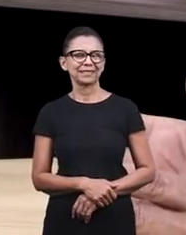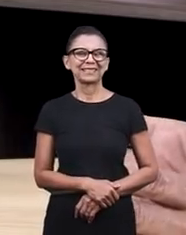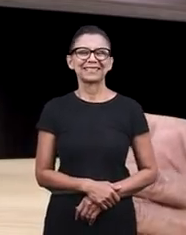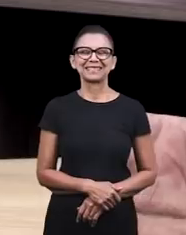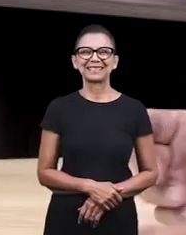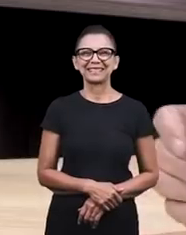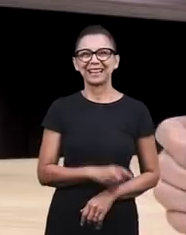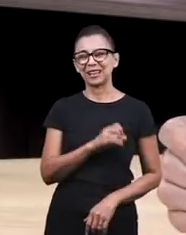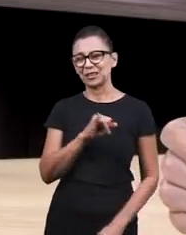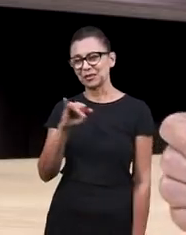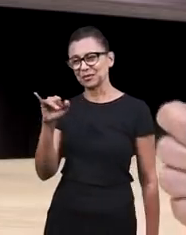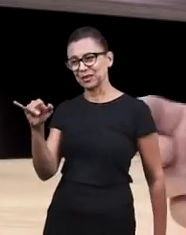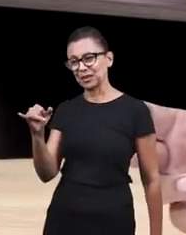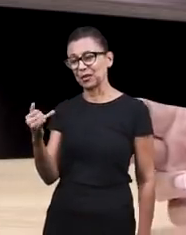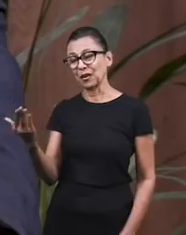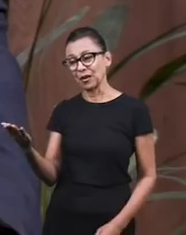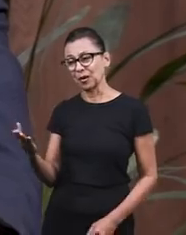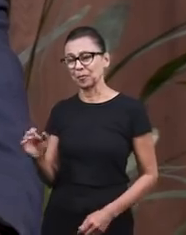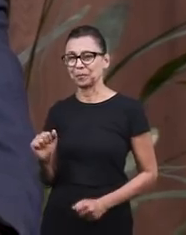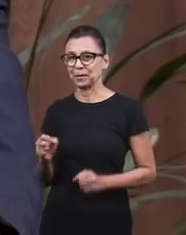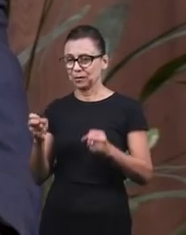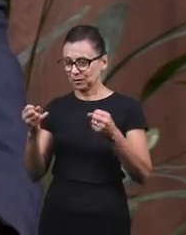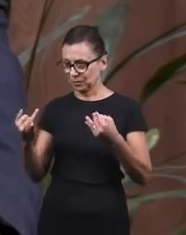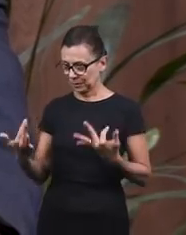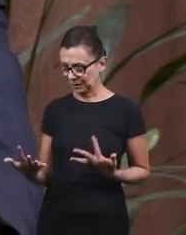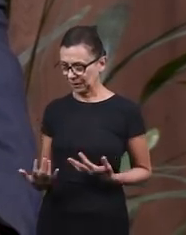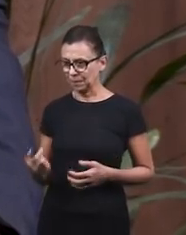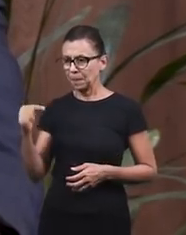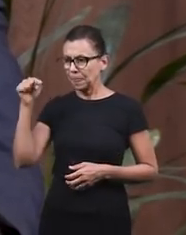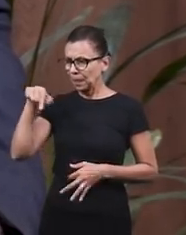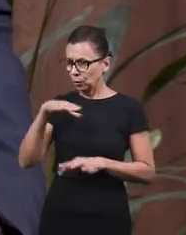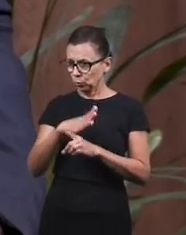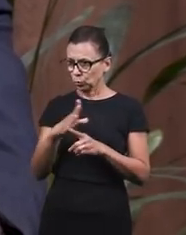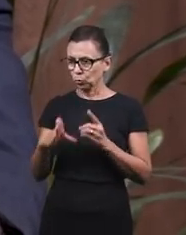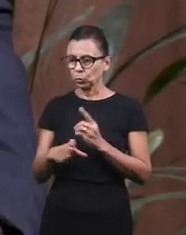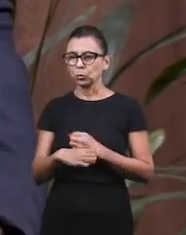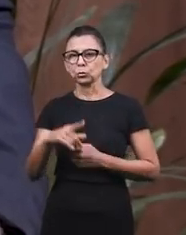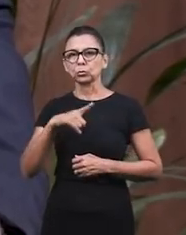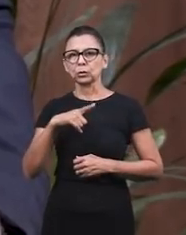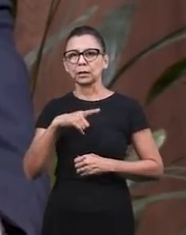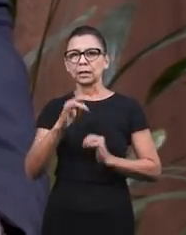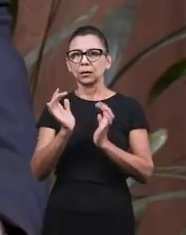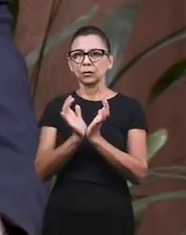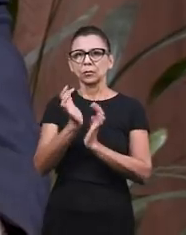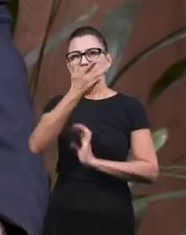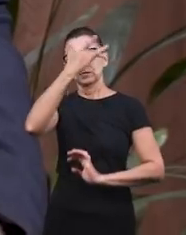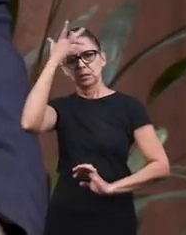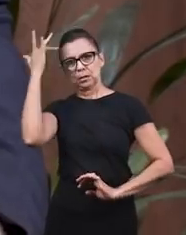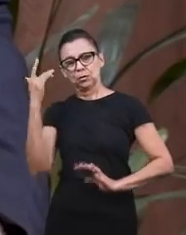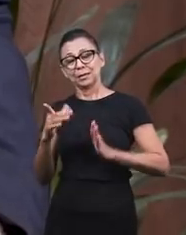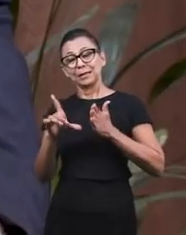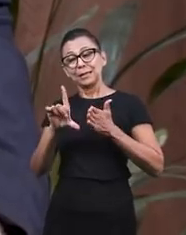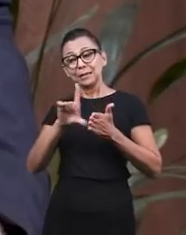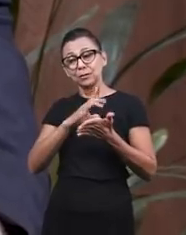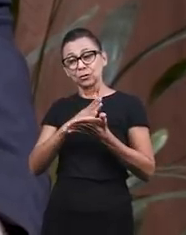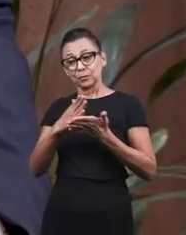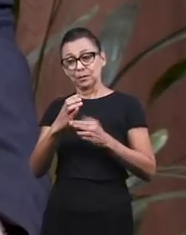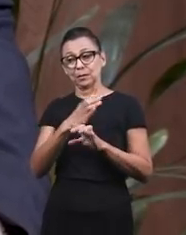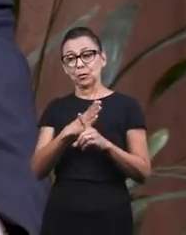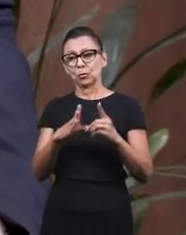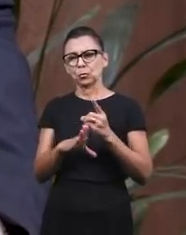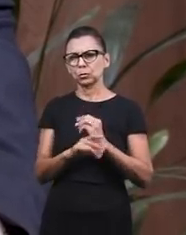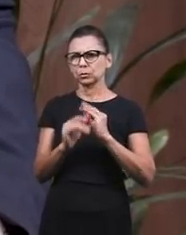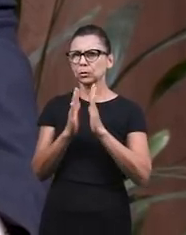E aí eu falei para ela, olha, é que o nosso culto tem um grupo de pessoas que oram pelo culto, buscam a Deus, e quem